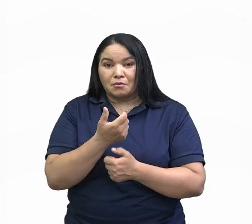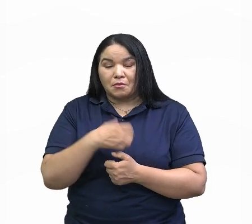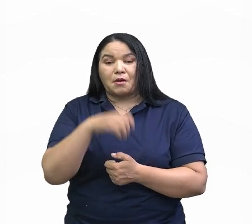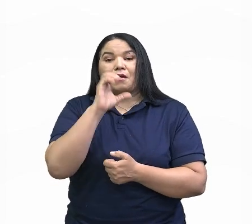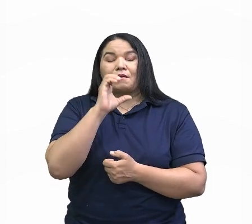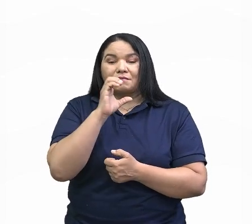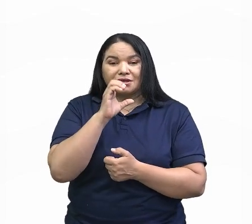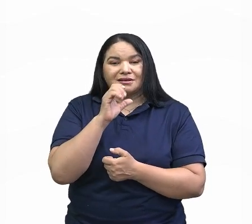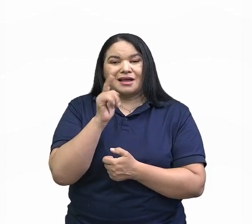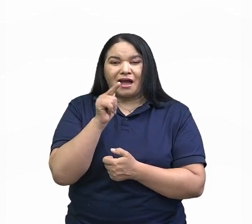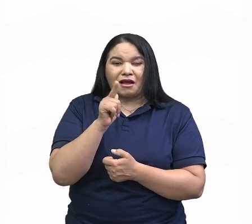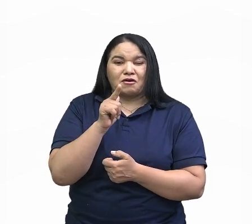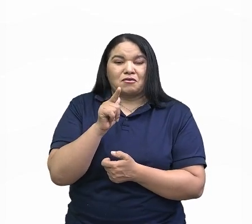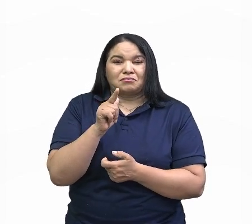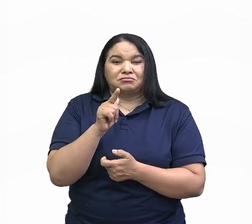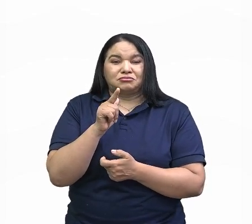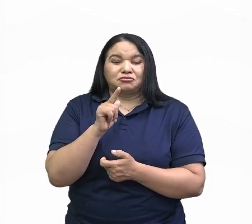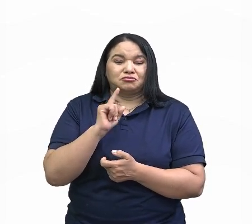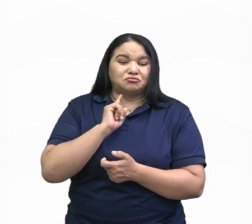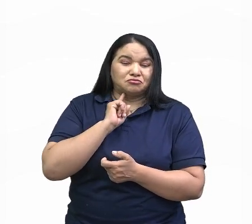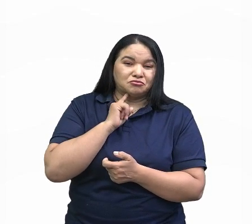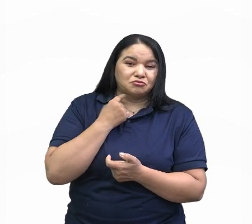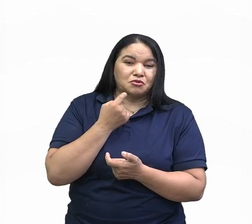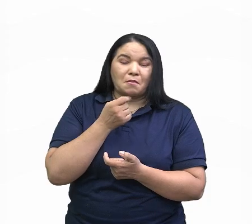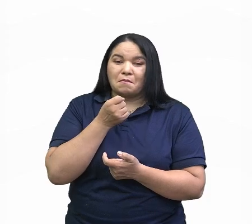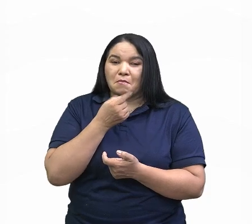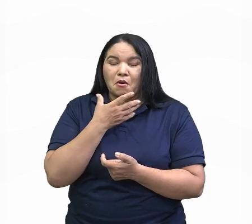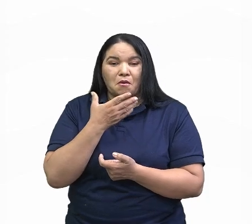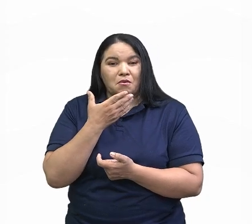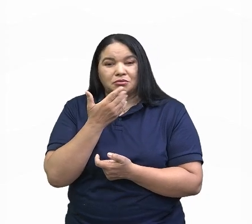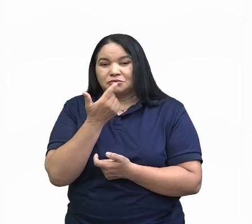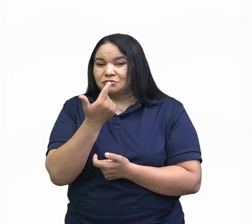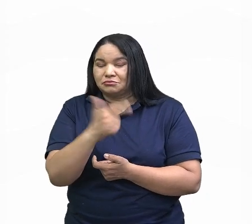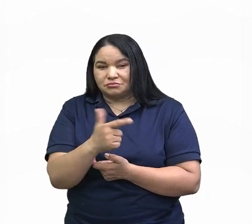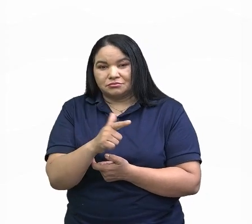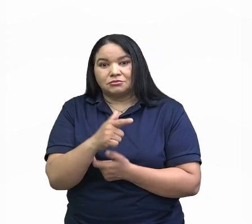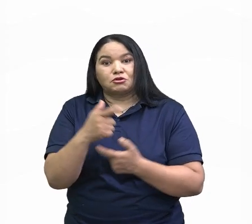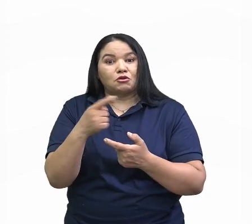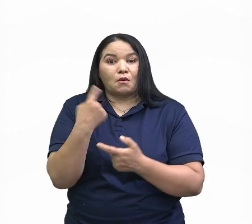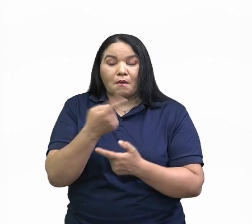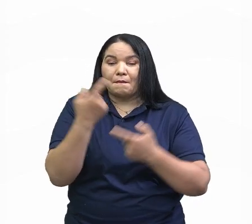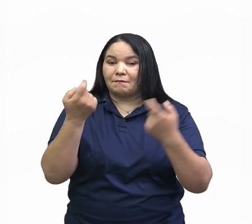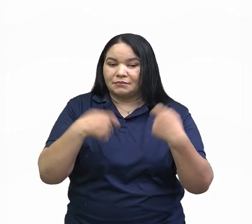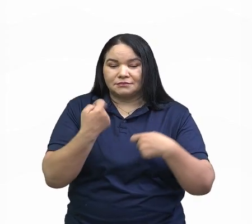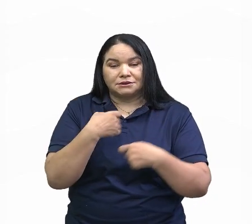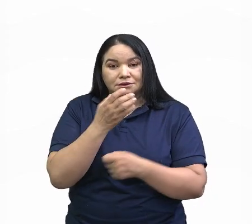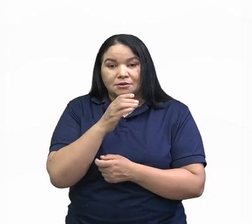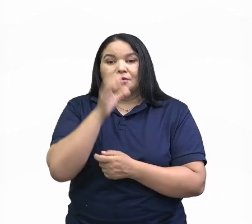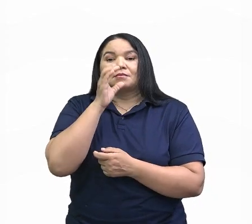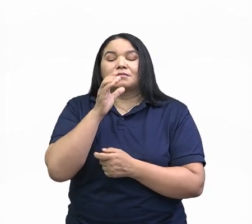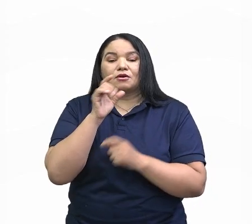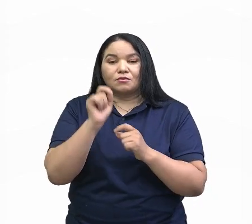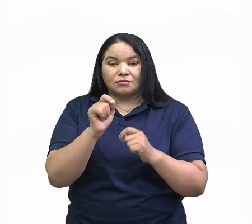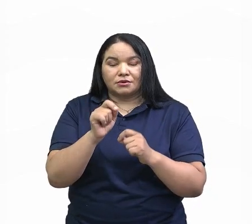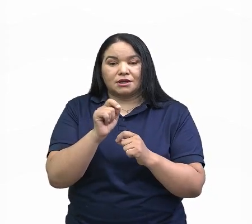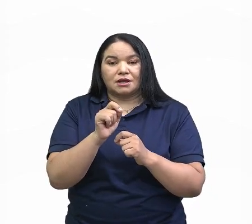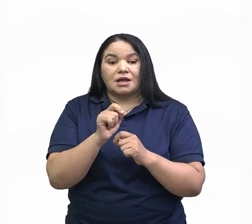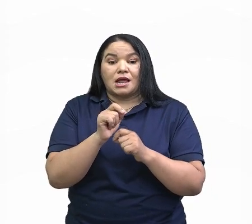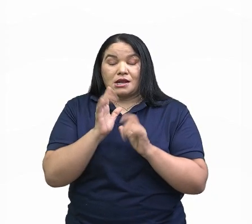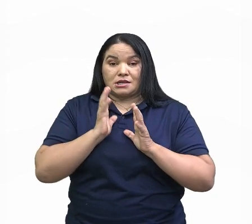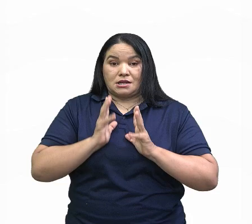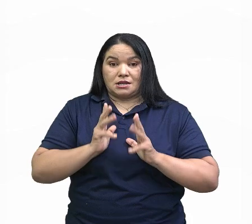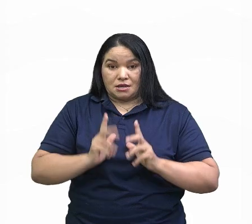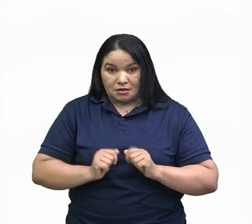o consumo. É importante a gente lembrar que a gente precisa, né, de água potável, que é aquela água que tem